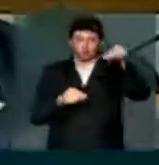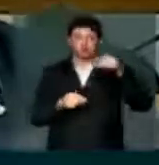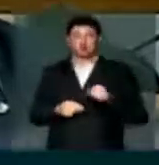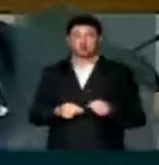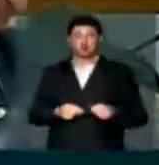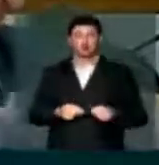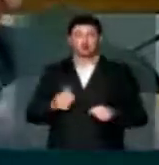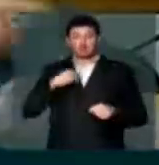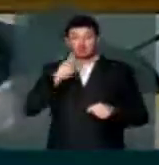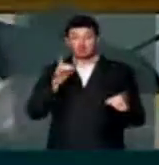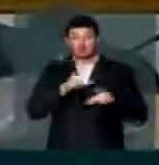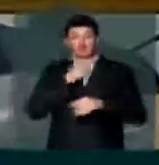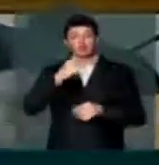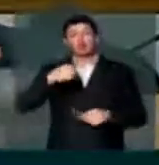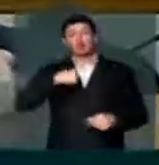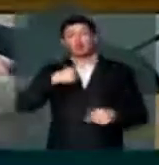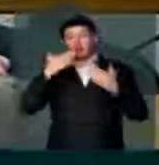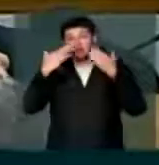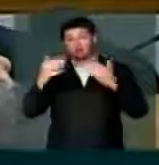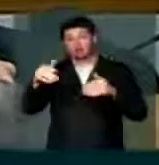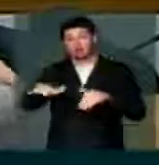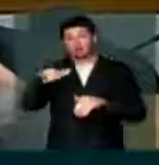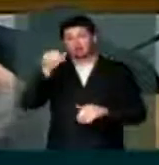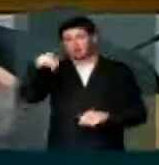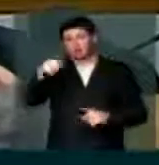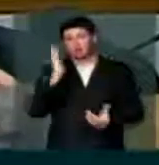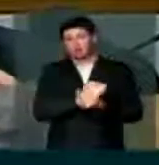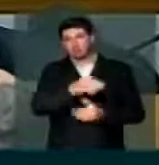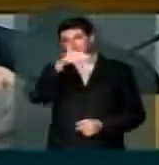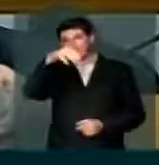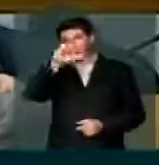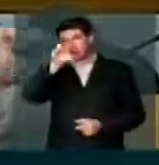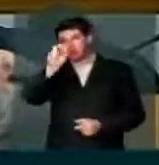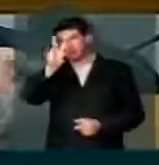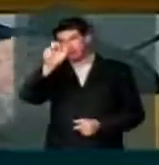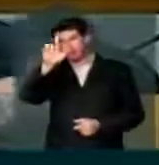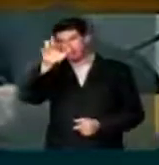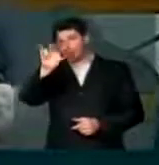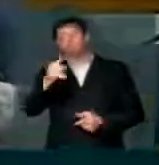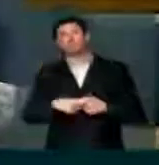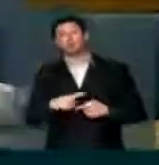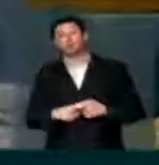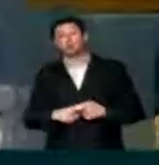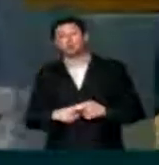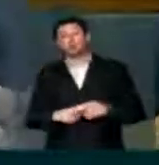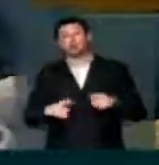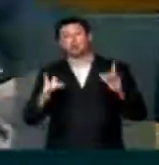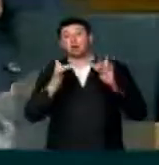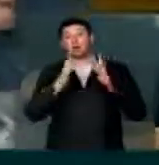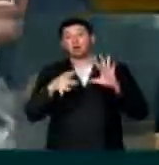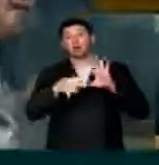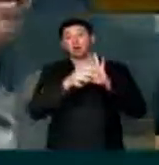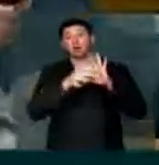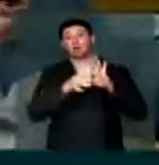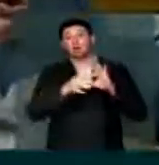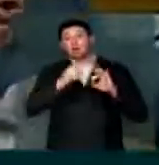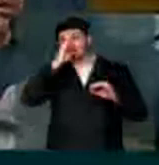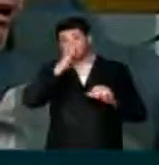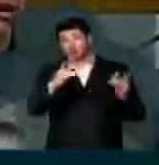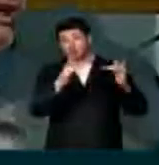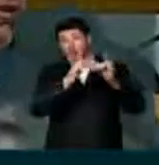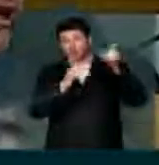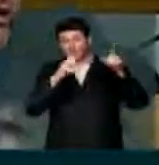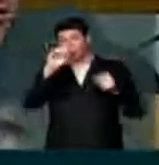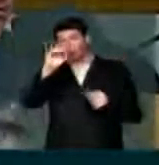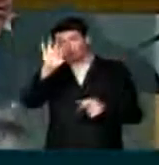Por favor, deputado. Dizendo o seguinte, eu apresentei a convocação de Marcos Valério. Okay. Por quê? Porque a conexão será direta com o